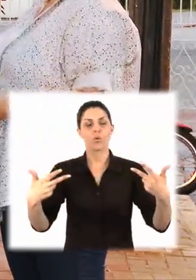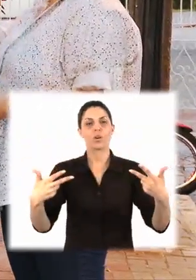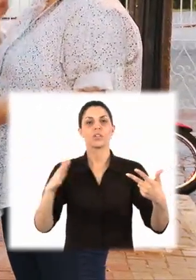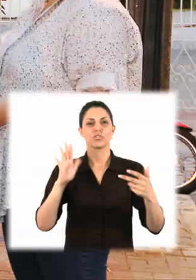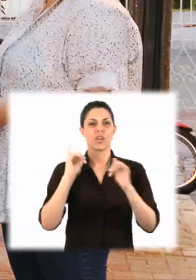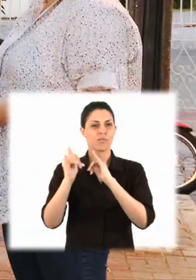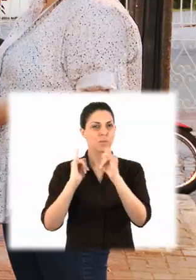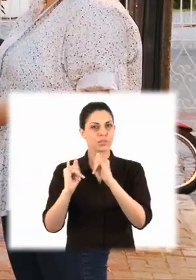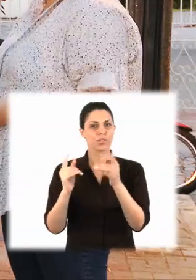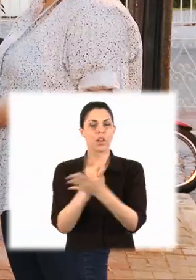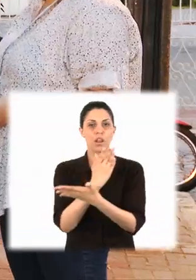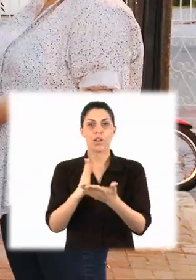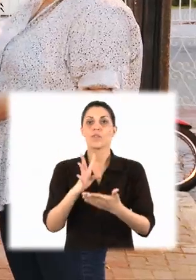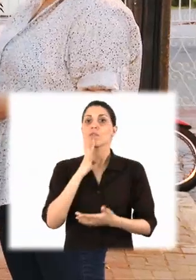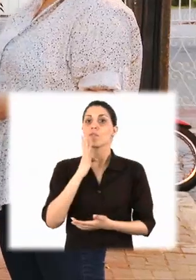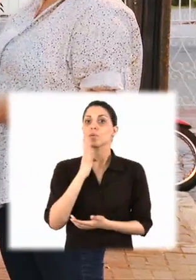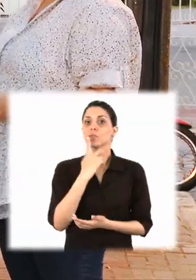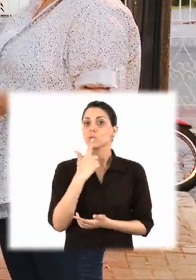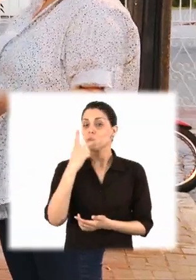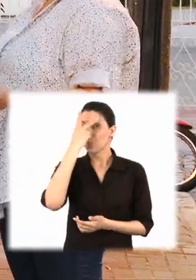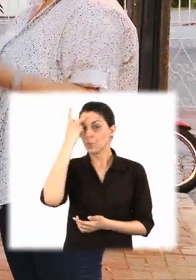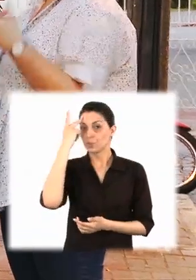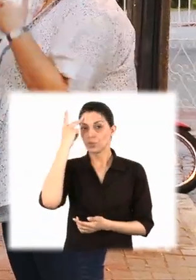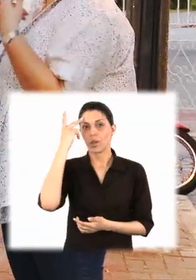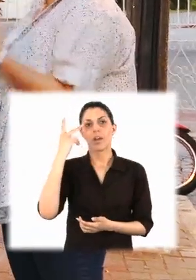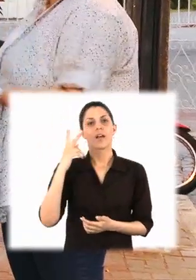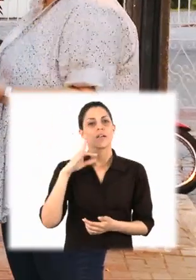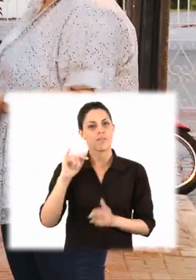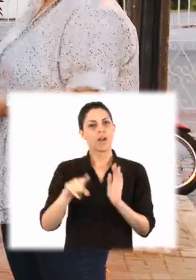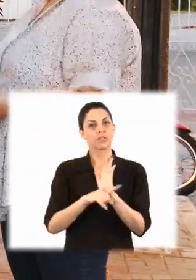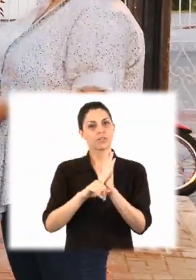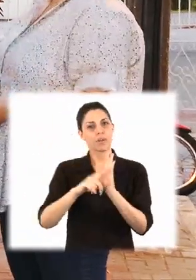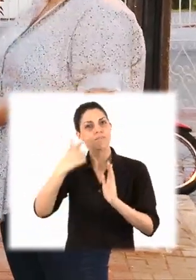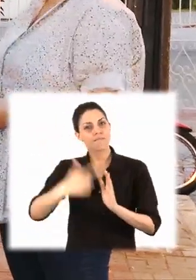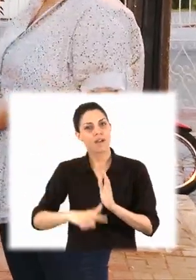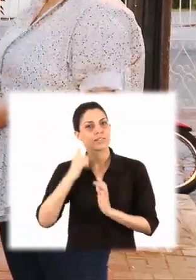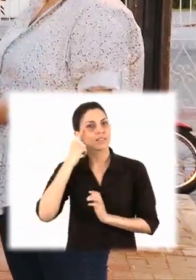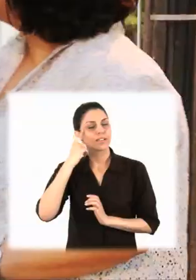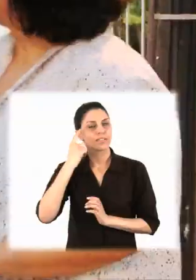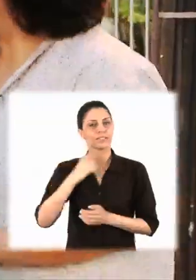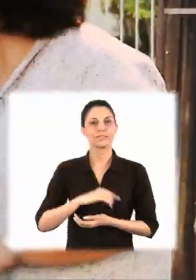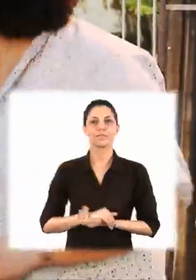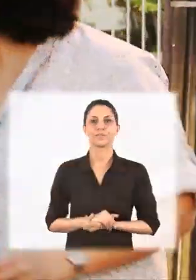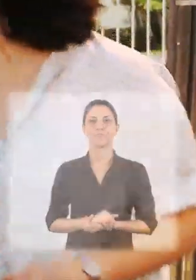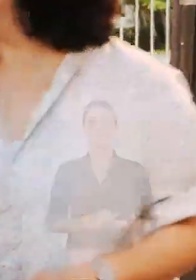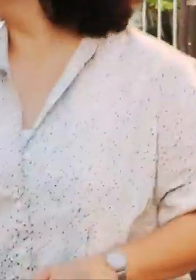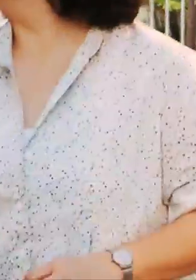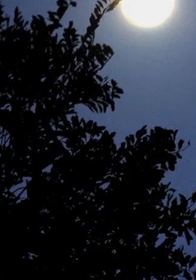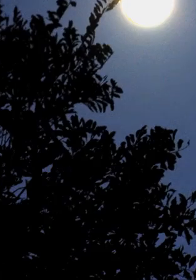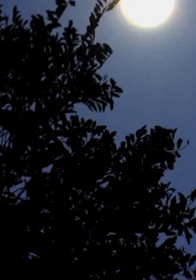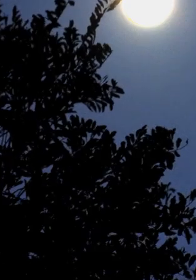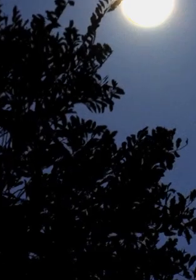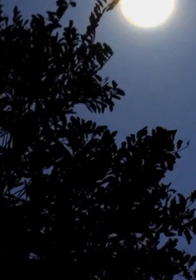informações e hoje você vai conhecer uma pessoa que vai acrescentar ainda mais nessas suas ideias.